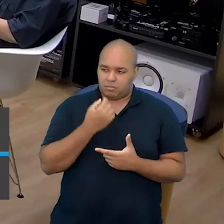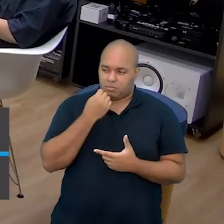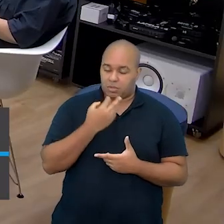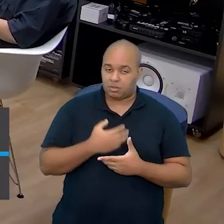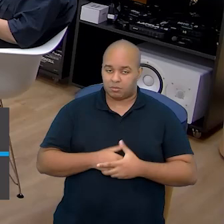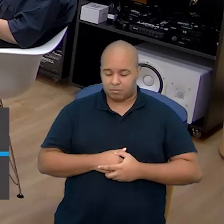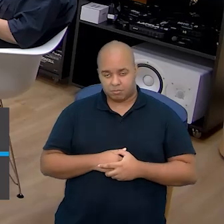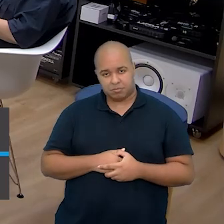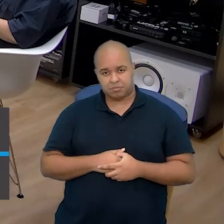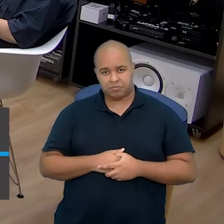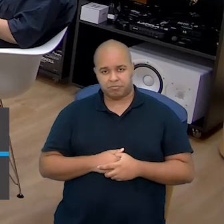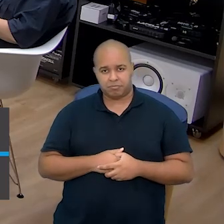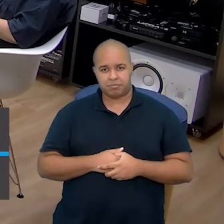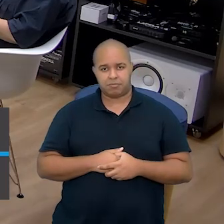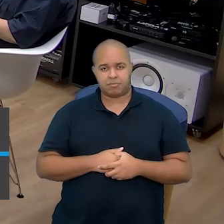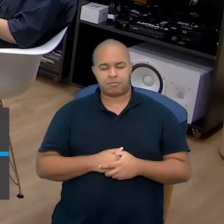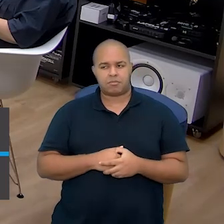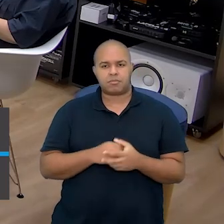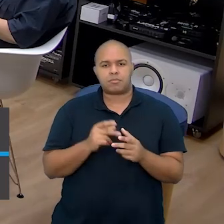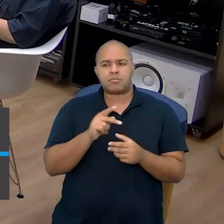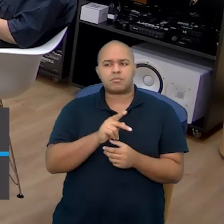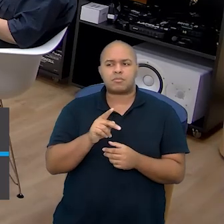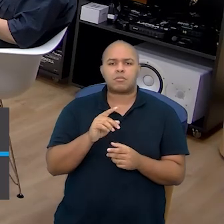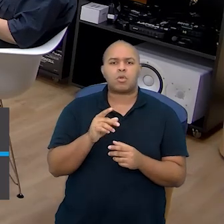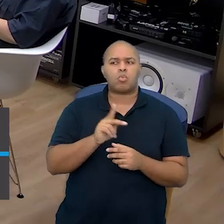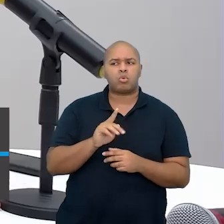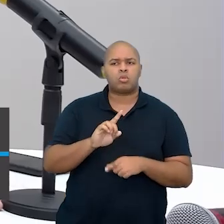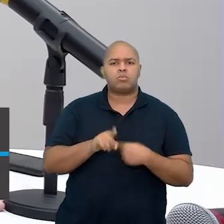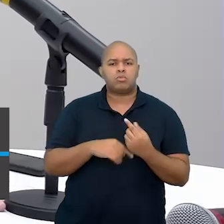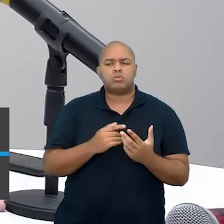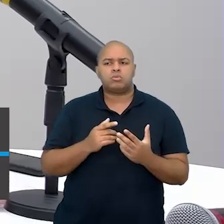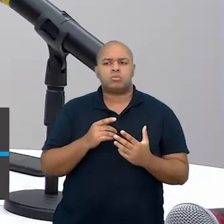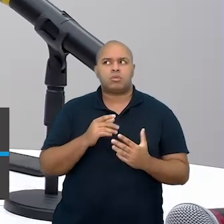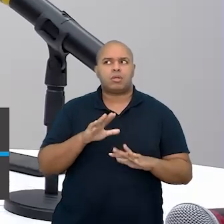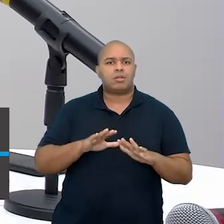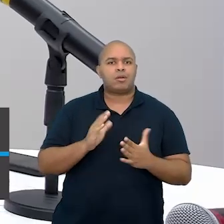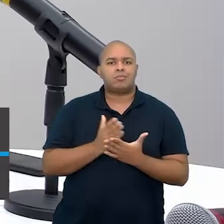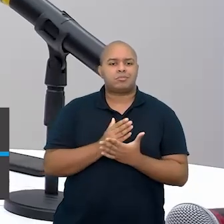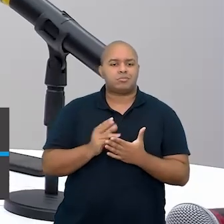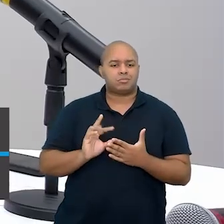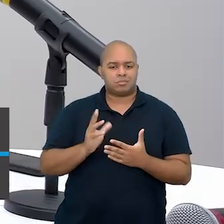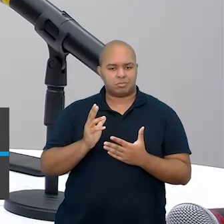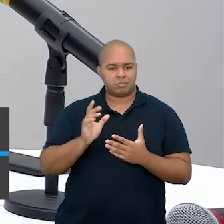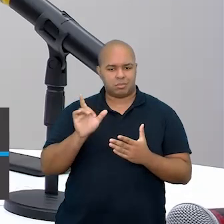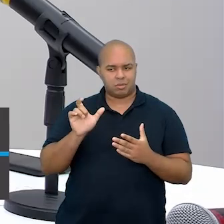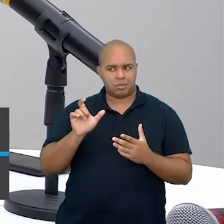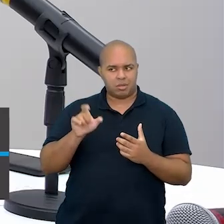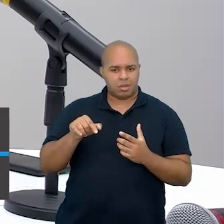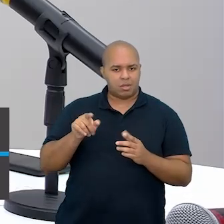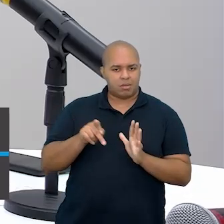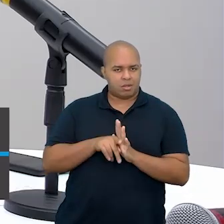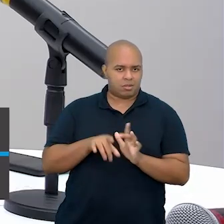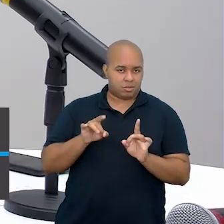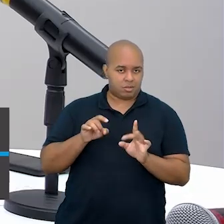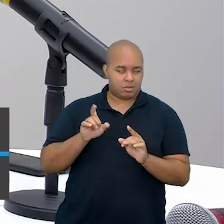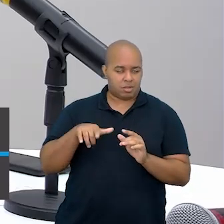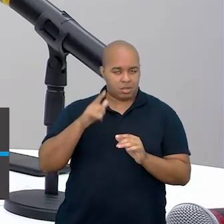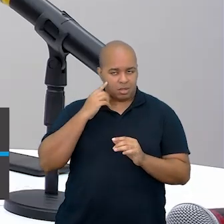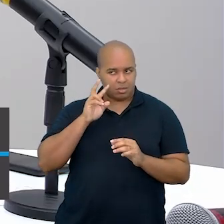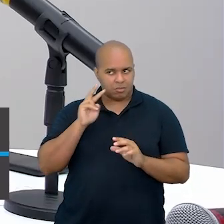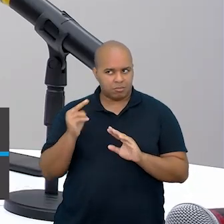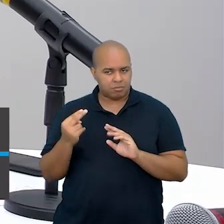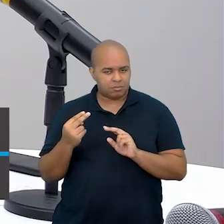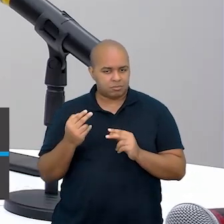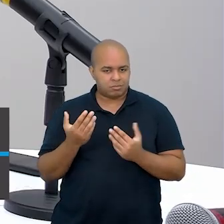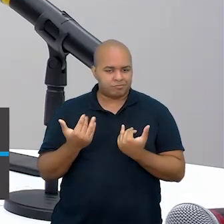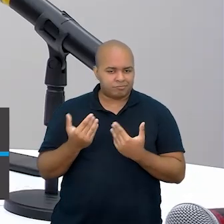bem. O professor, depois de um determinado momento, né, dessa técnica, que é o virem e